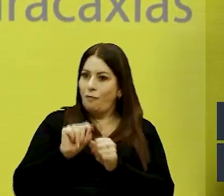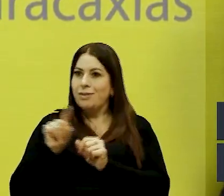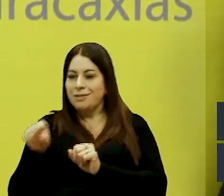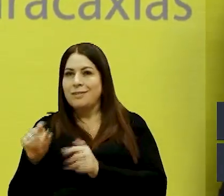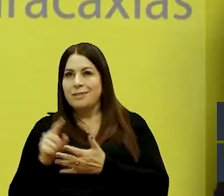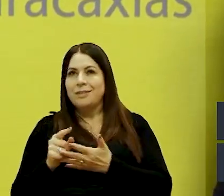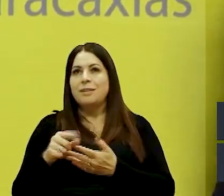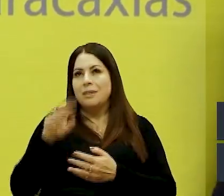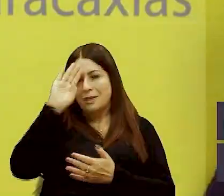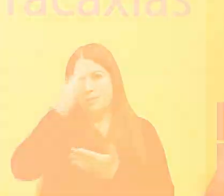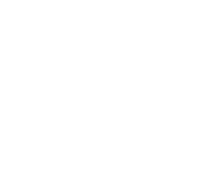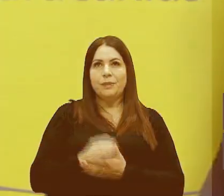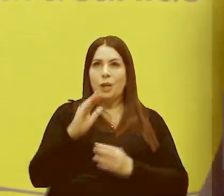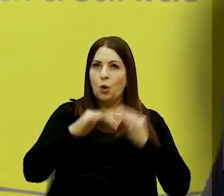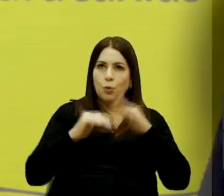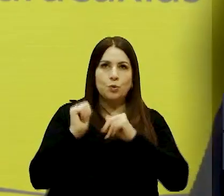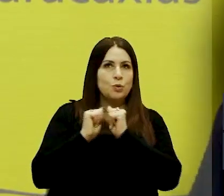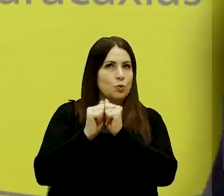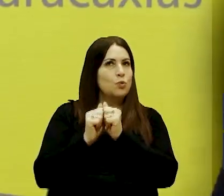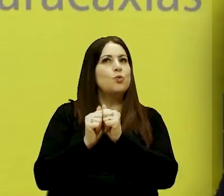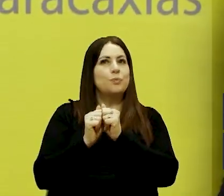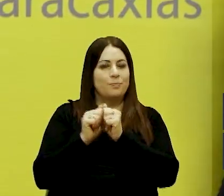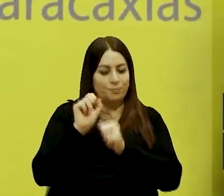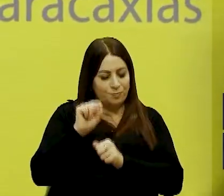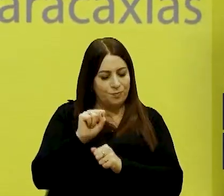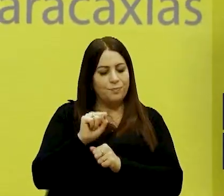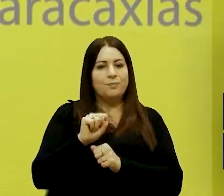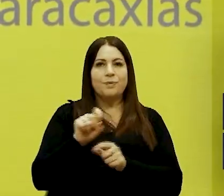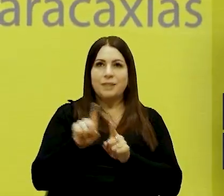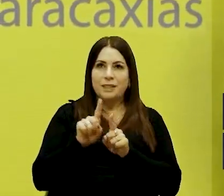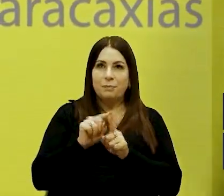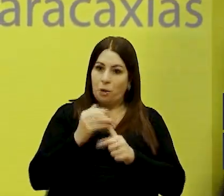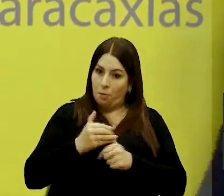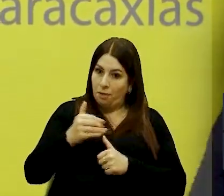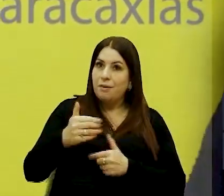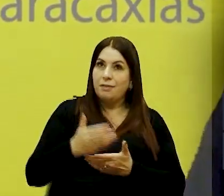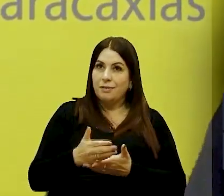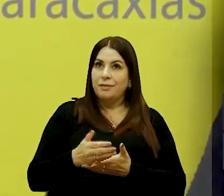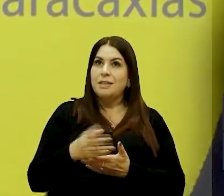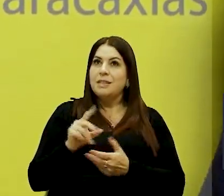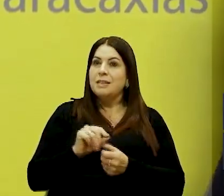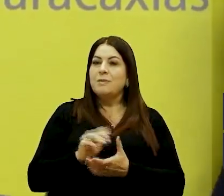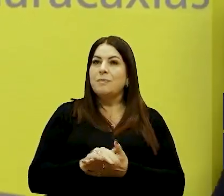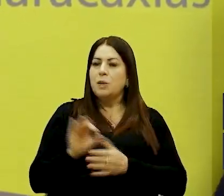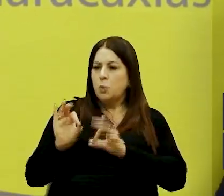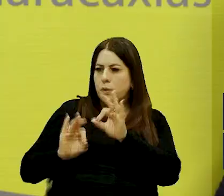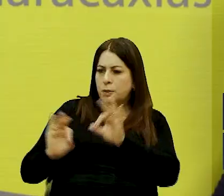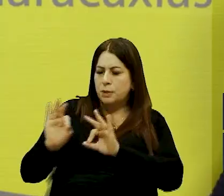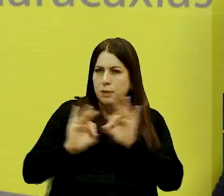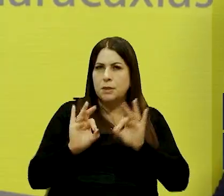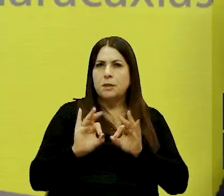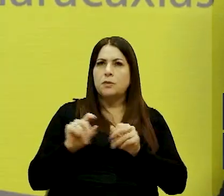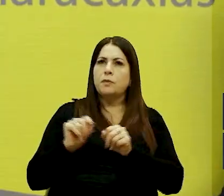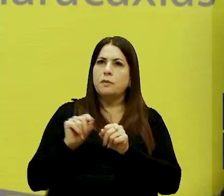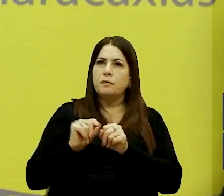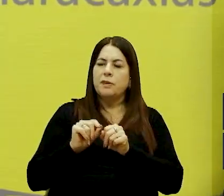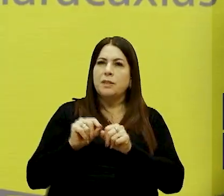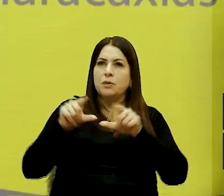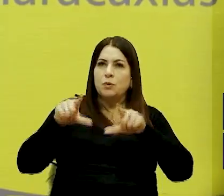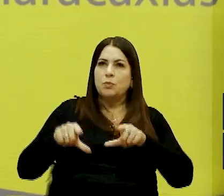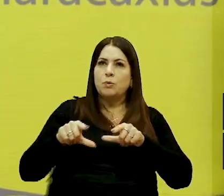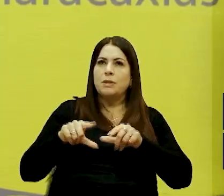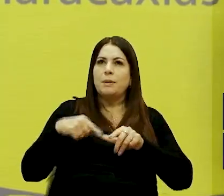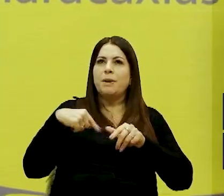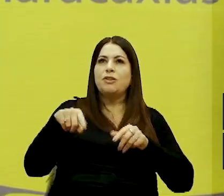eu acredito que tudo é um aprendizado. Tudo em construção, né? Inclusive o mandato, né? A gente vai organizando, a gente fez o gabinete